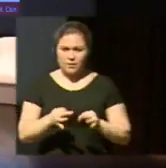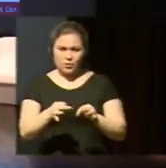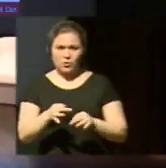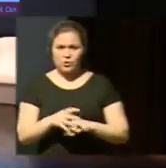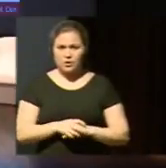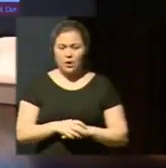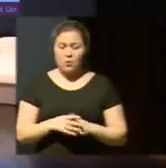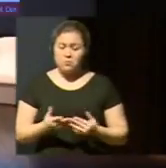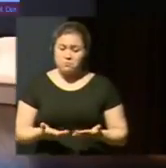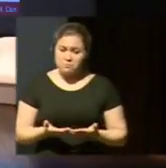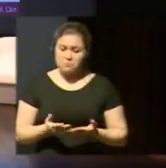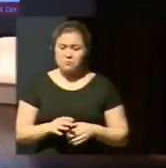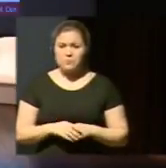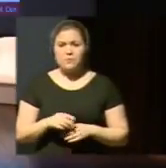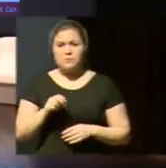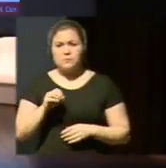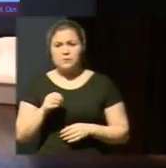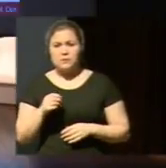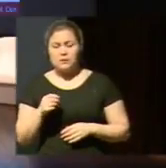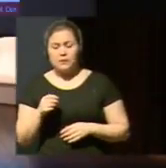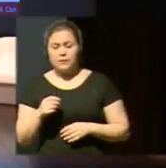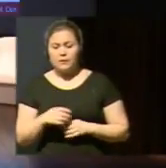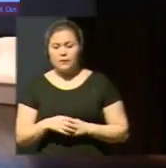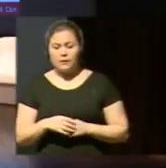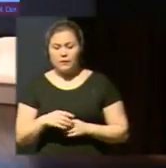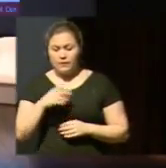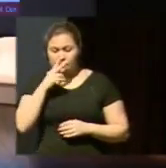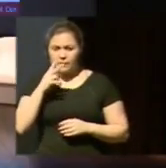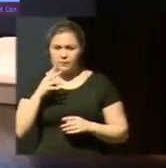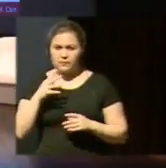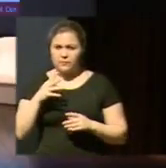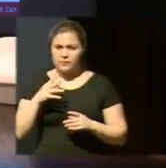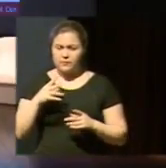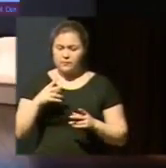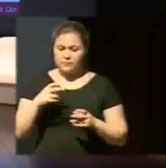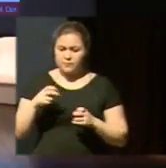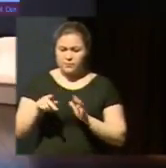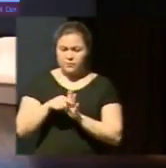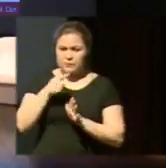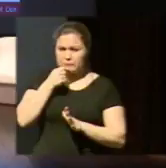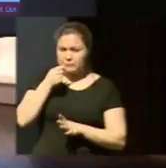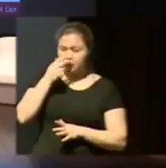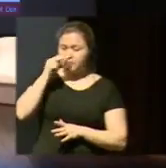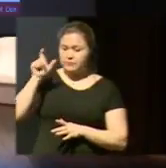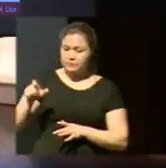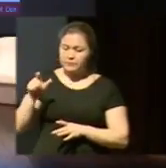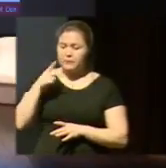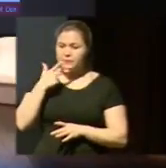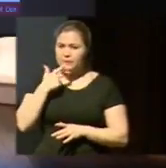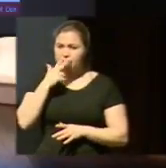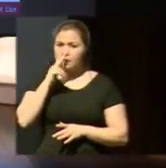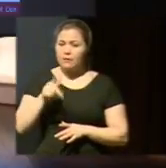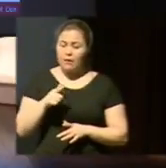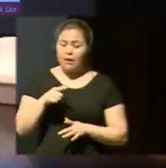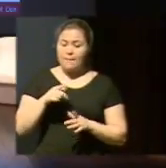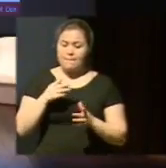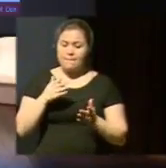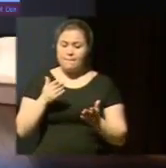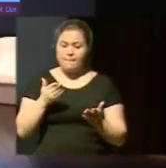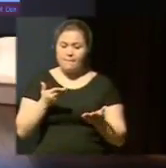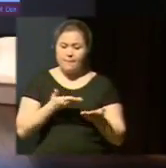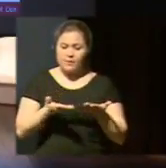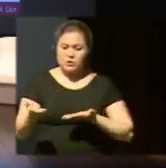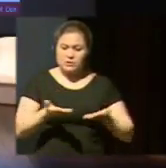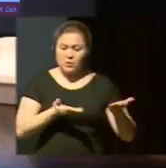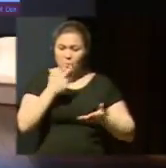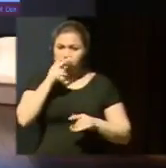tecnologia, ou seja, segundo a concepção de Friedrich Klotz, ele diz que a mediatização